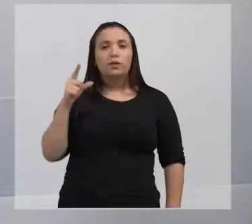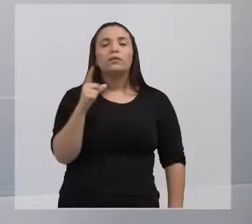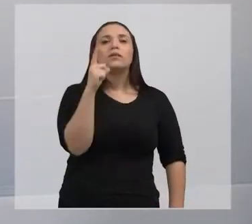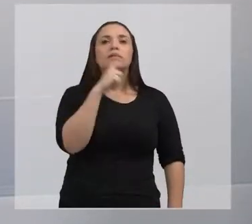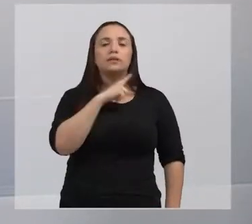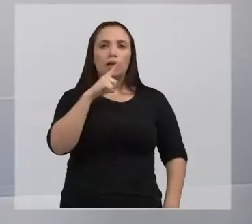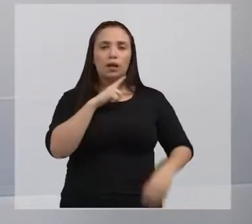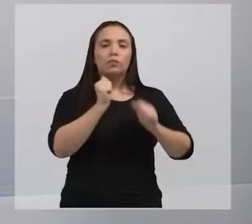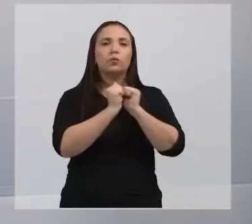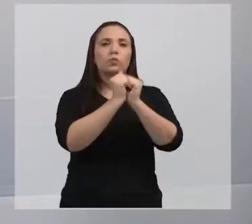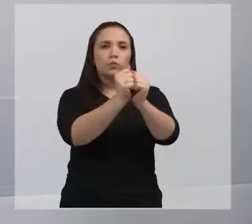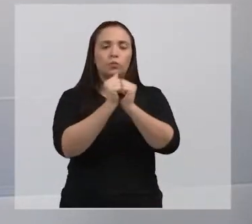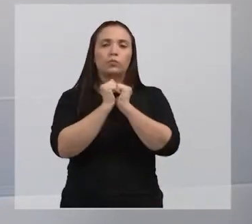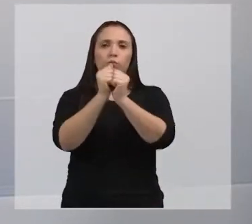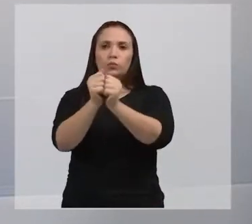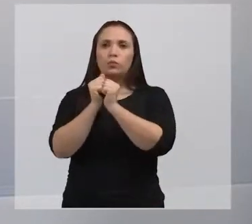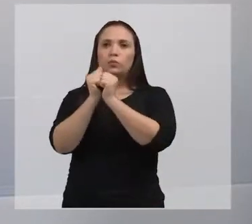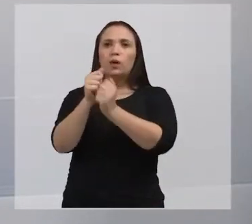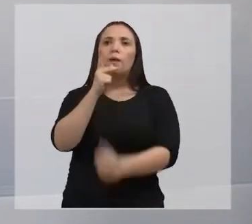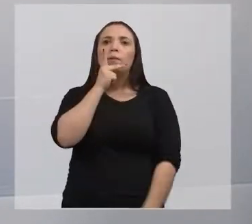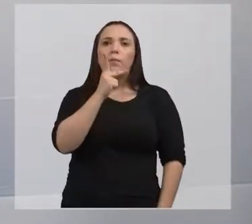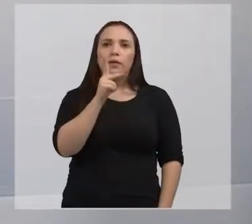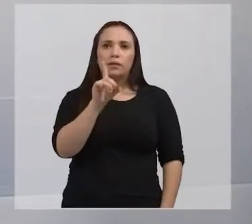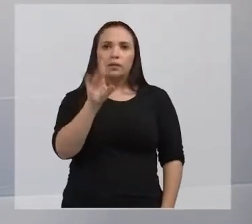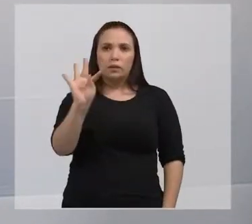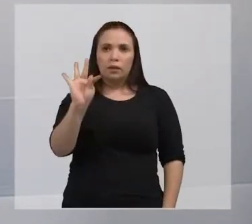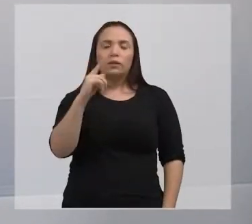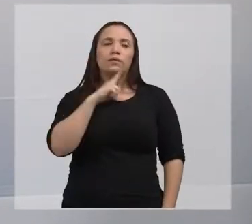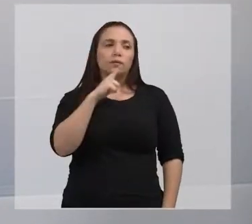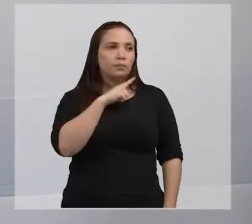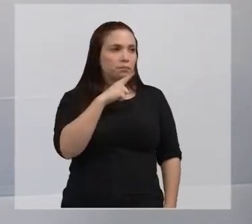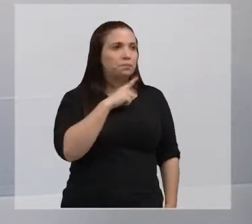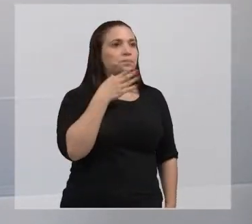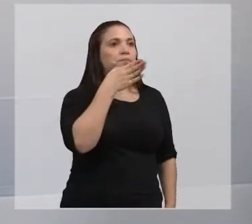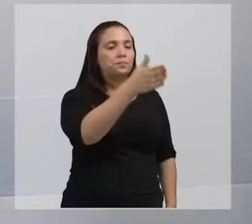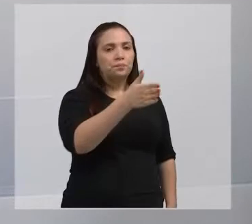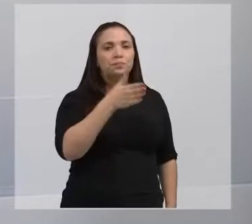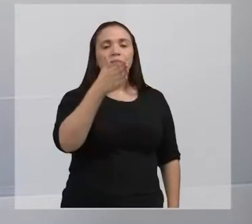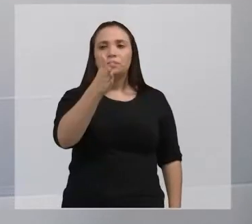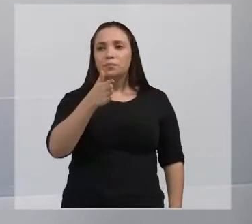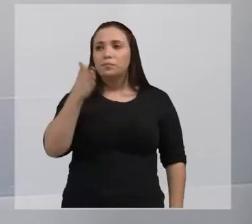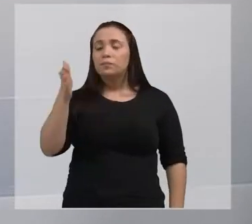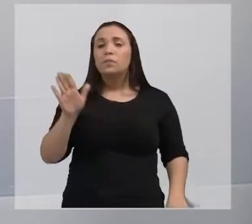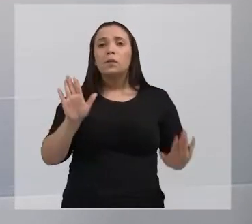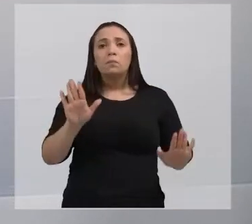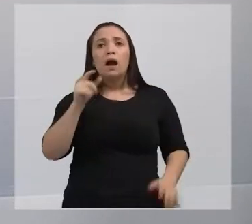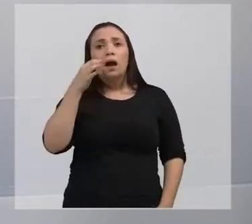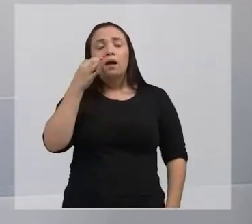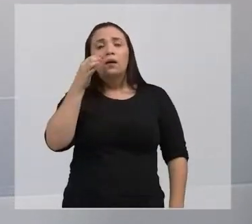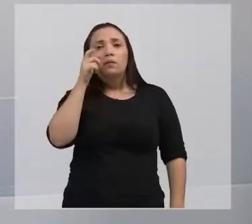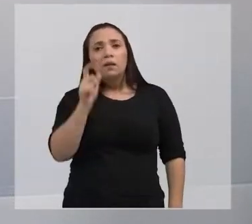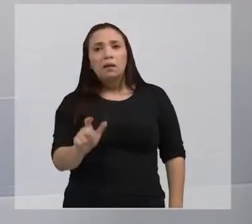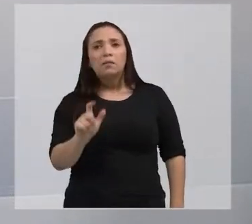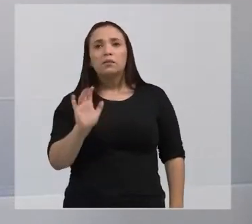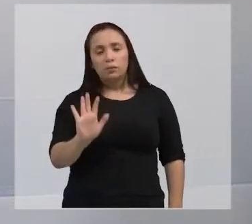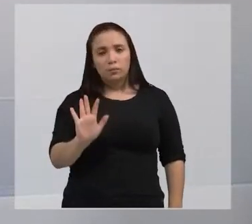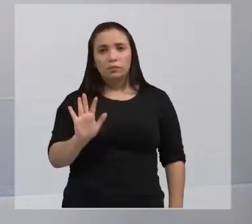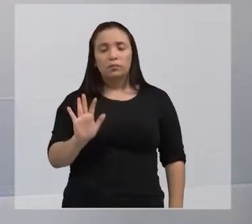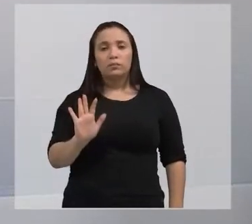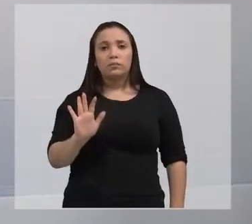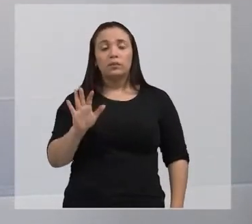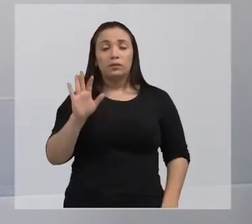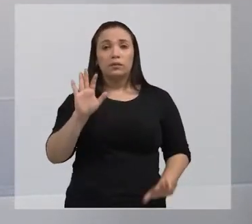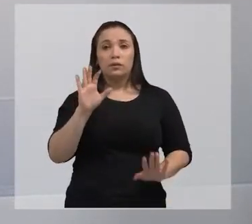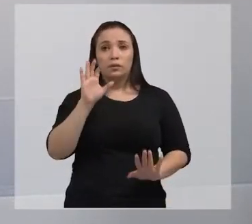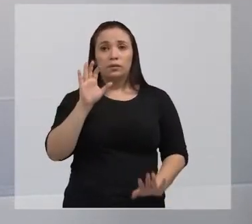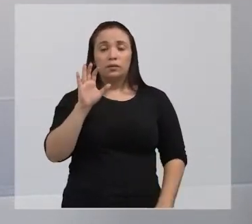acompanhando vereadores, também. PDT também? tem levado uma grande caravana, mas é interessante, nesse último